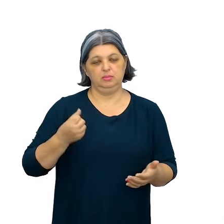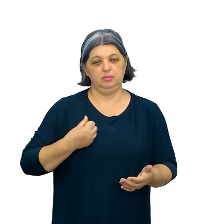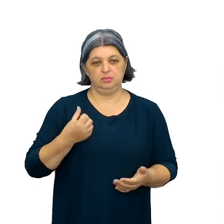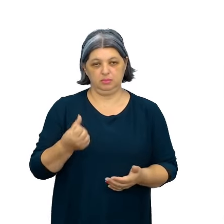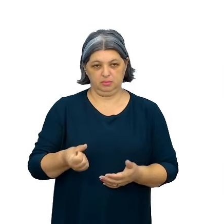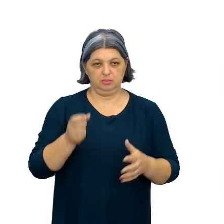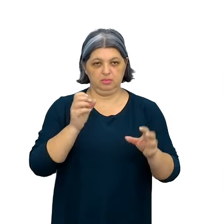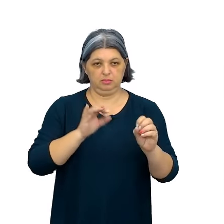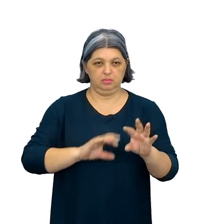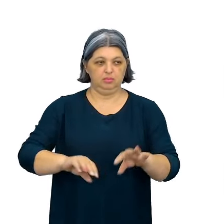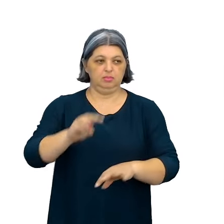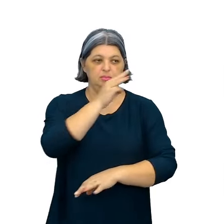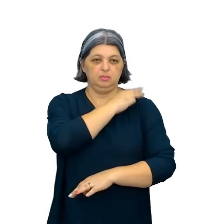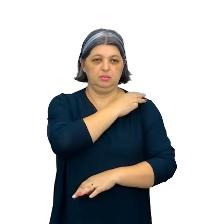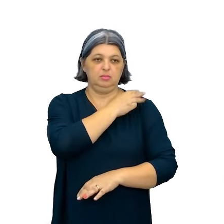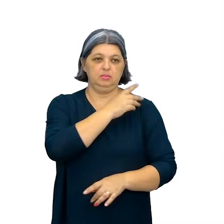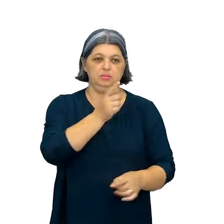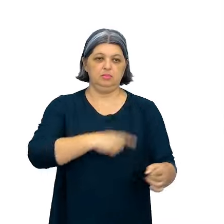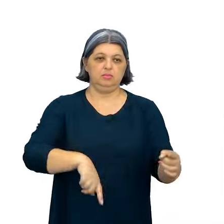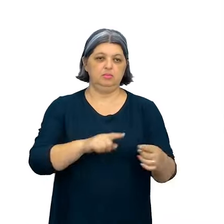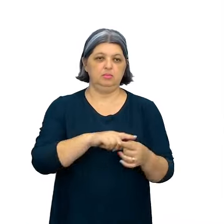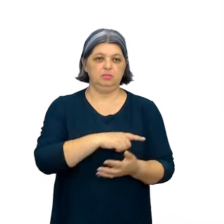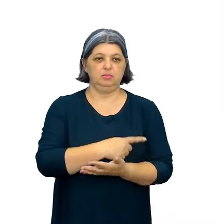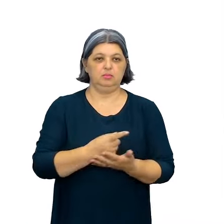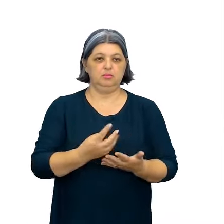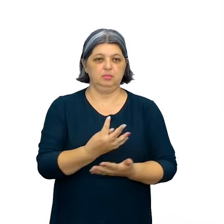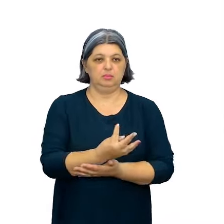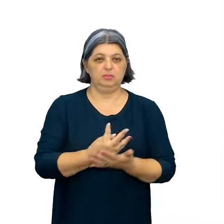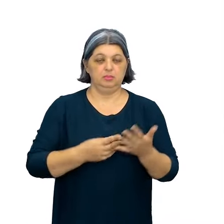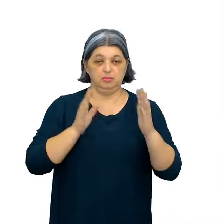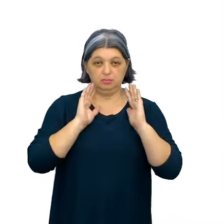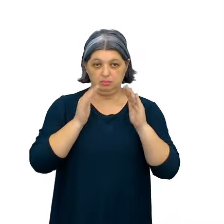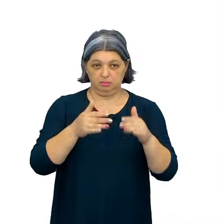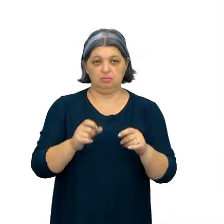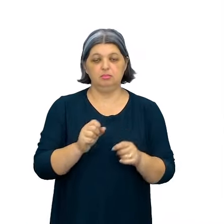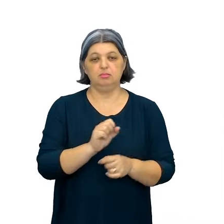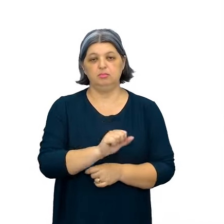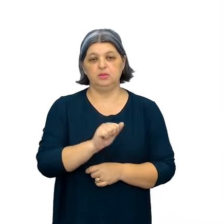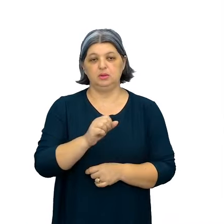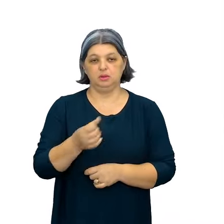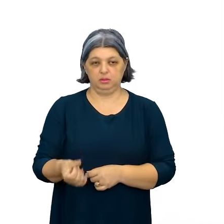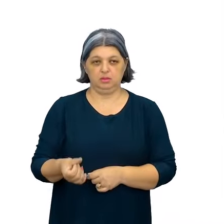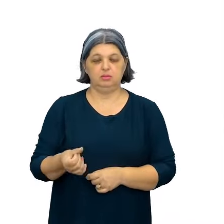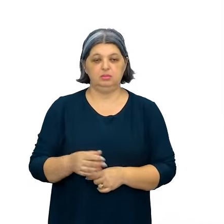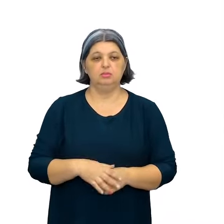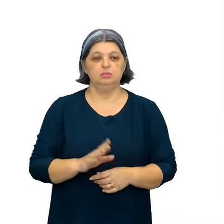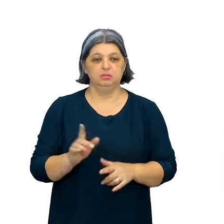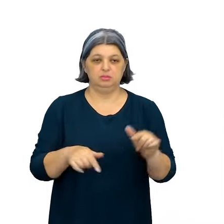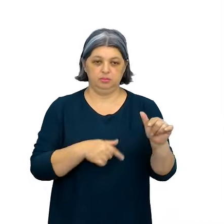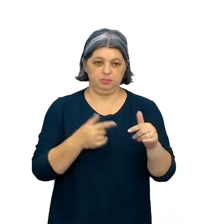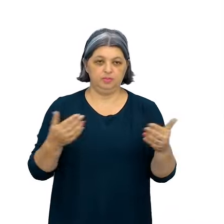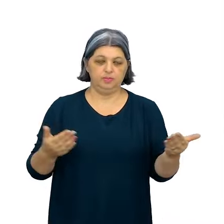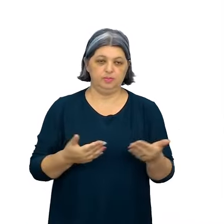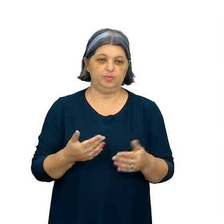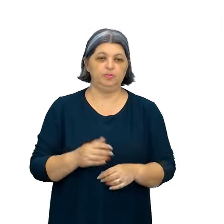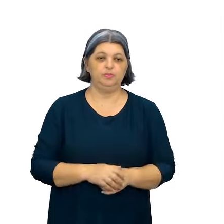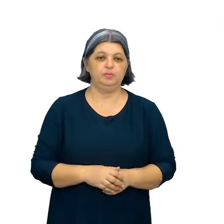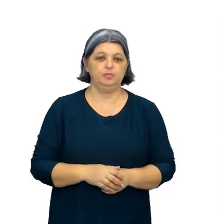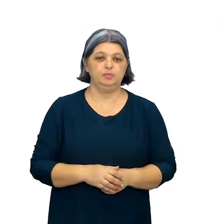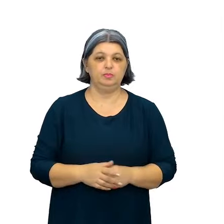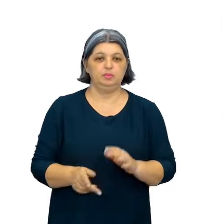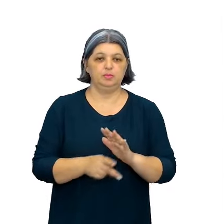seus elementos constitutivos. O gênero textual predominante aqui, nessa sequência de atividade 6 que nós vamos trabalhar com vocês, é o